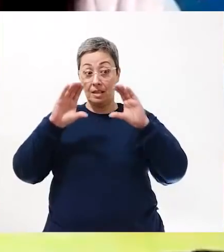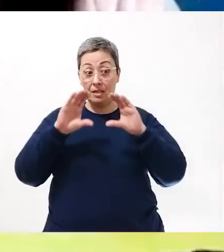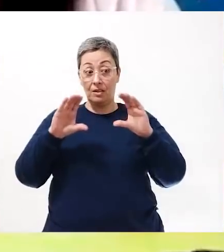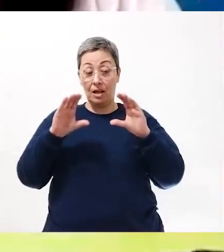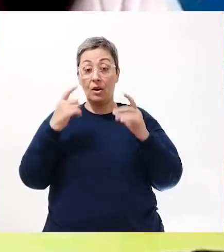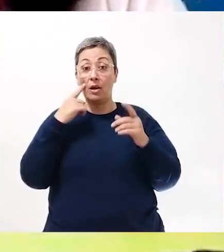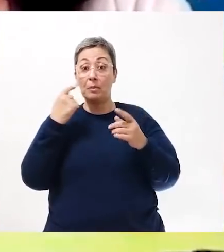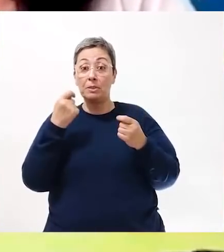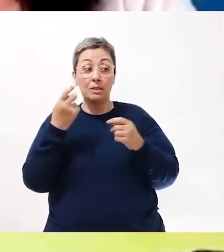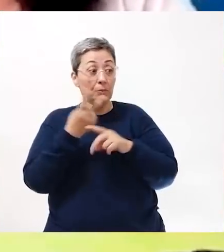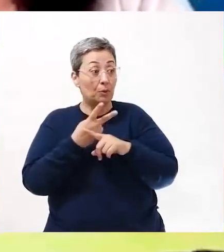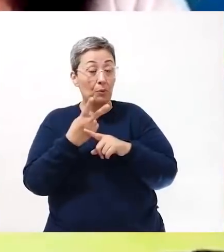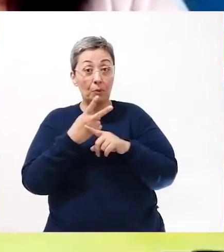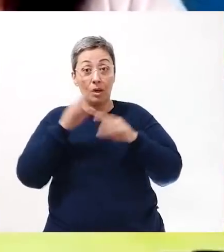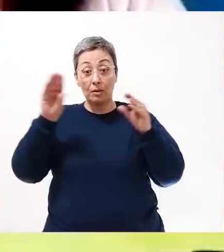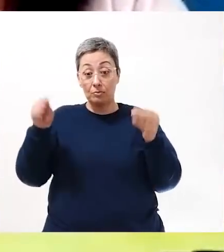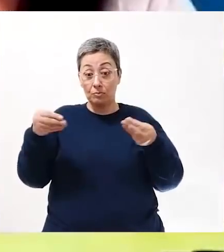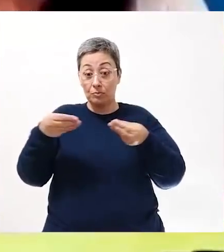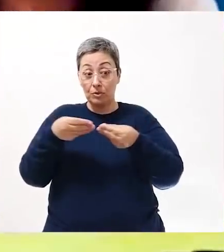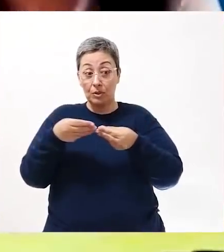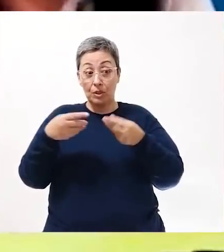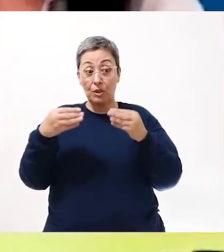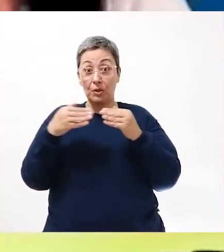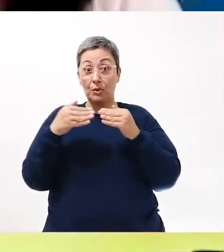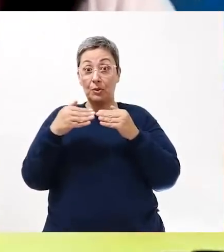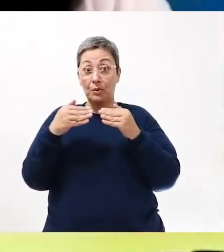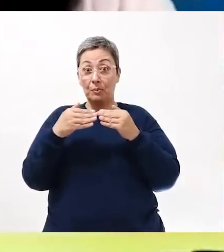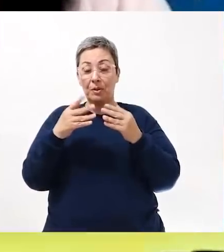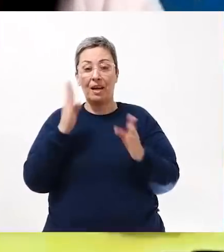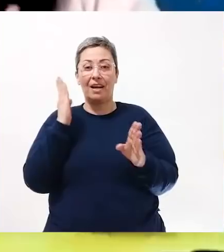da nuvem. Agora eu preciso procurar o outro pedaço.